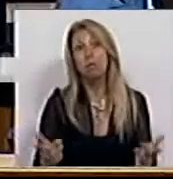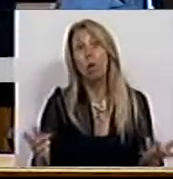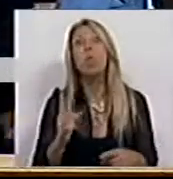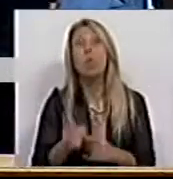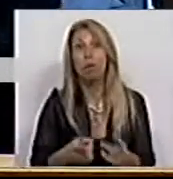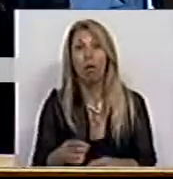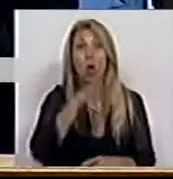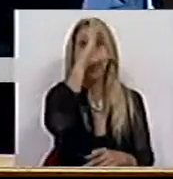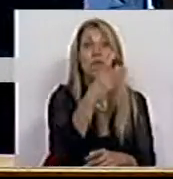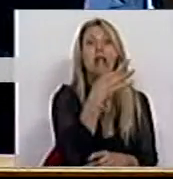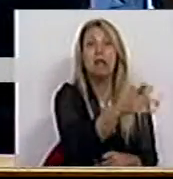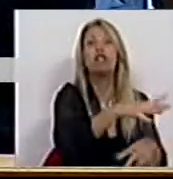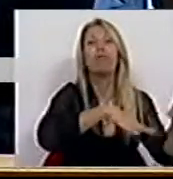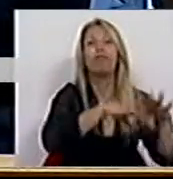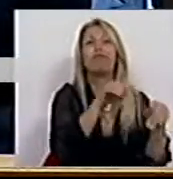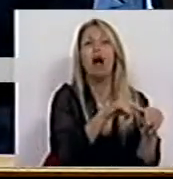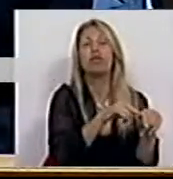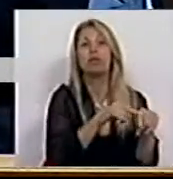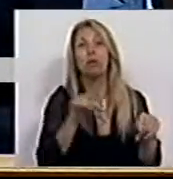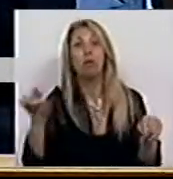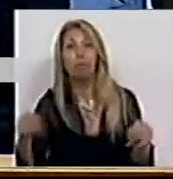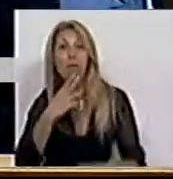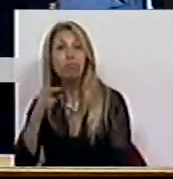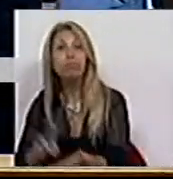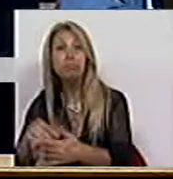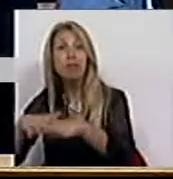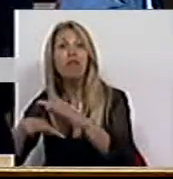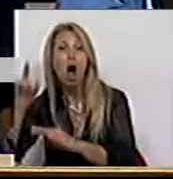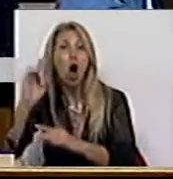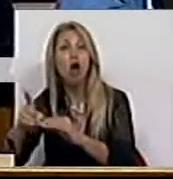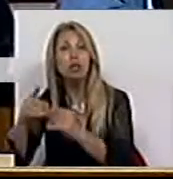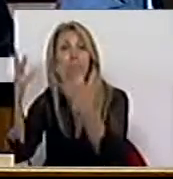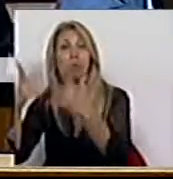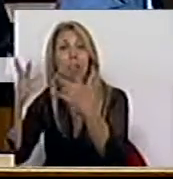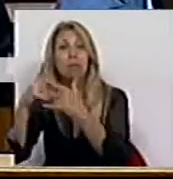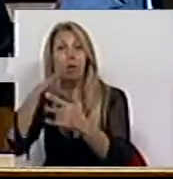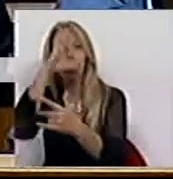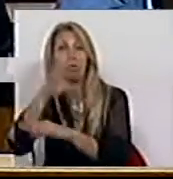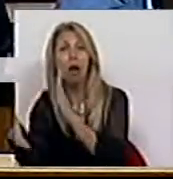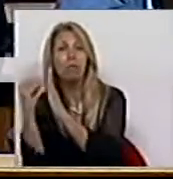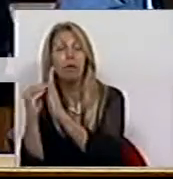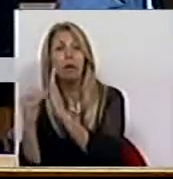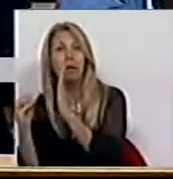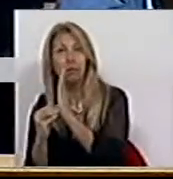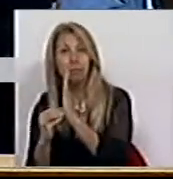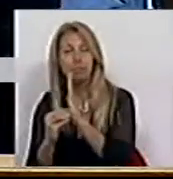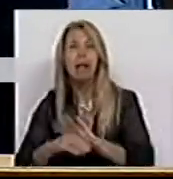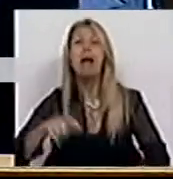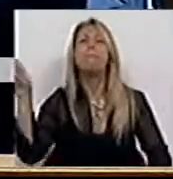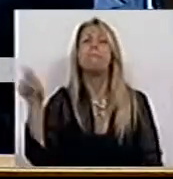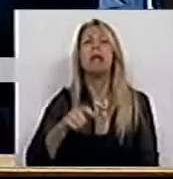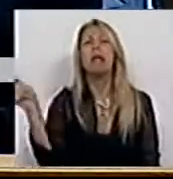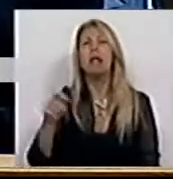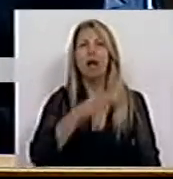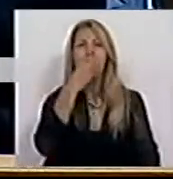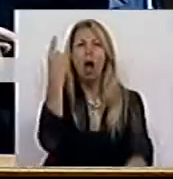que faz e depois o que efetivamente está neste Orçamento do Estado. Meses a falar de desagravamento fiscal